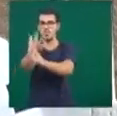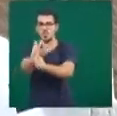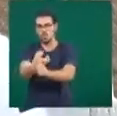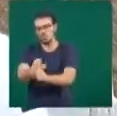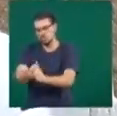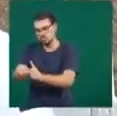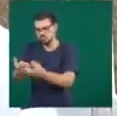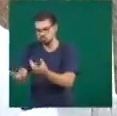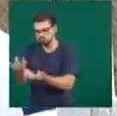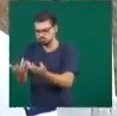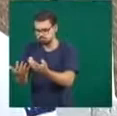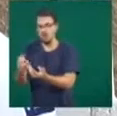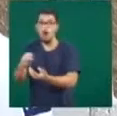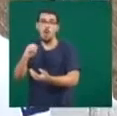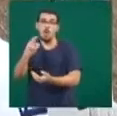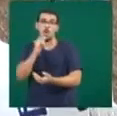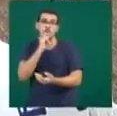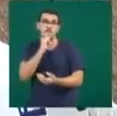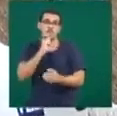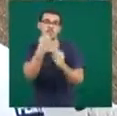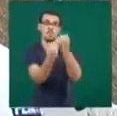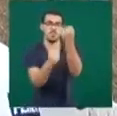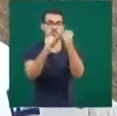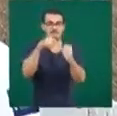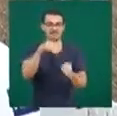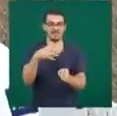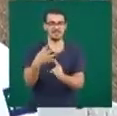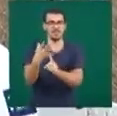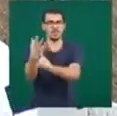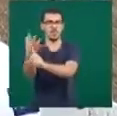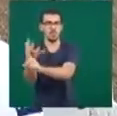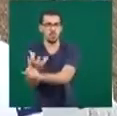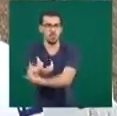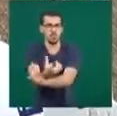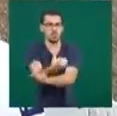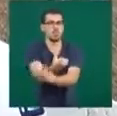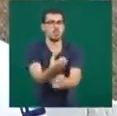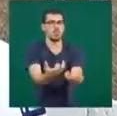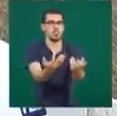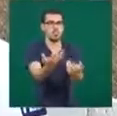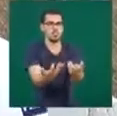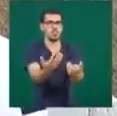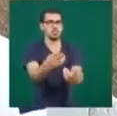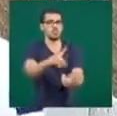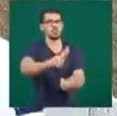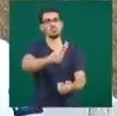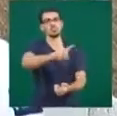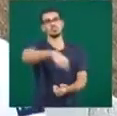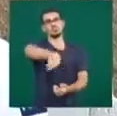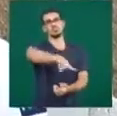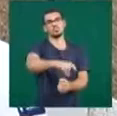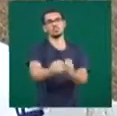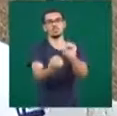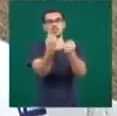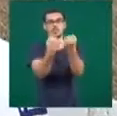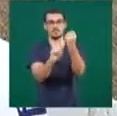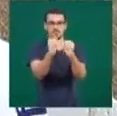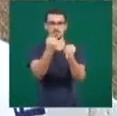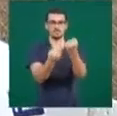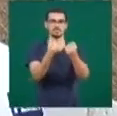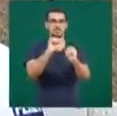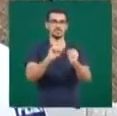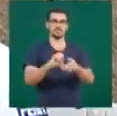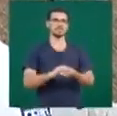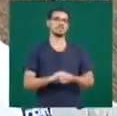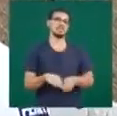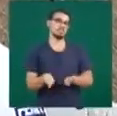água para nível domiciliário ou para fazer aquecimento de águas para outras tipo de